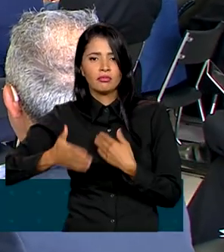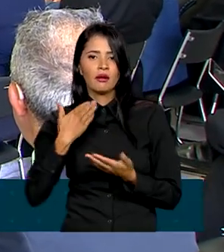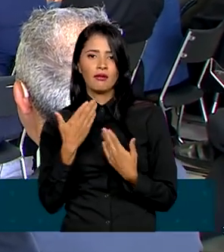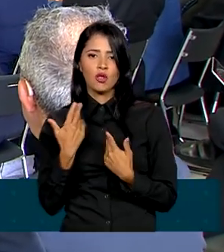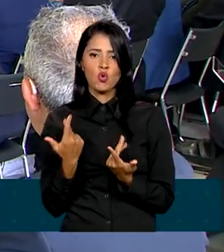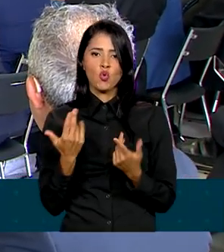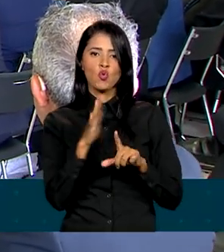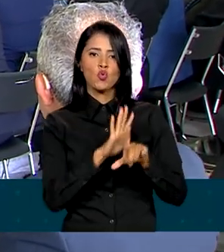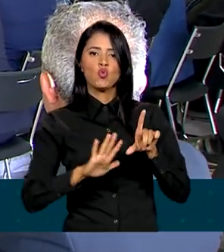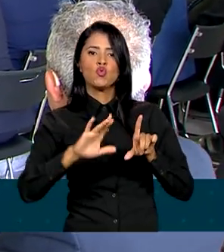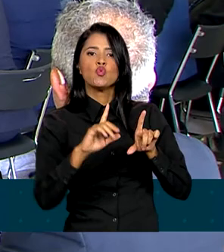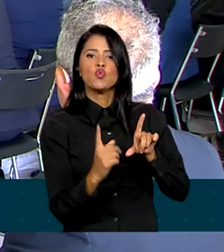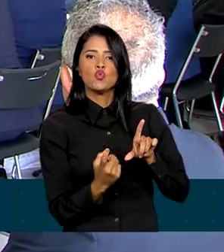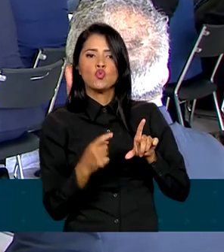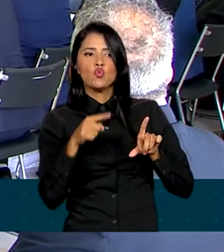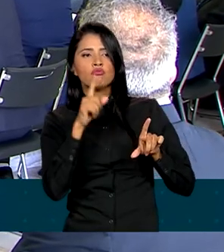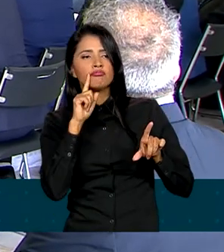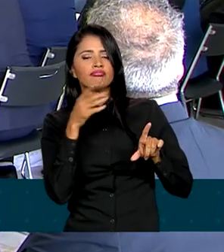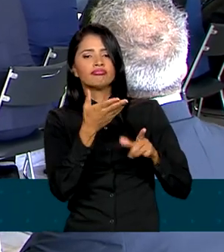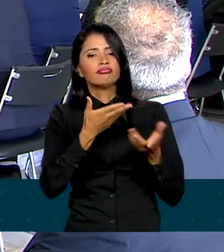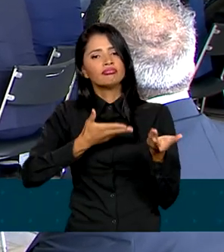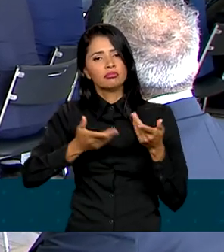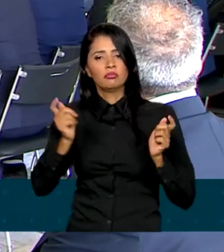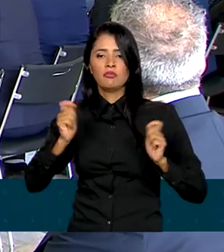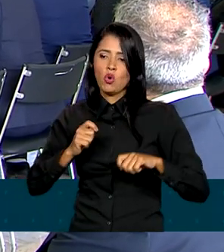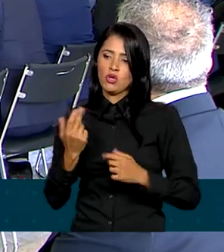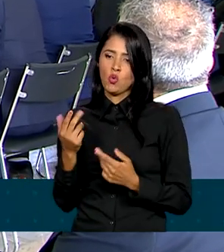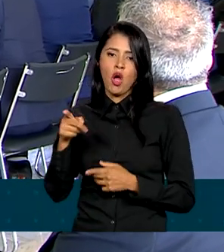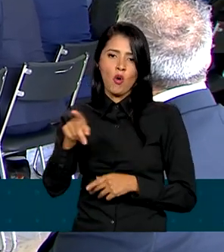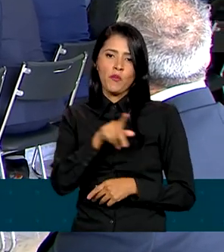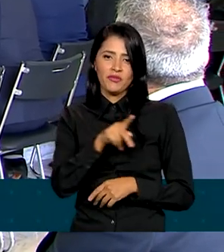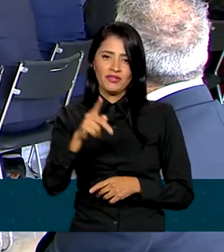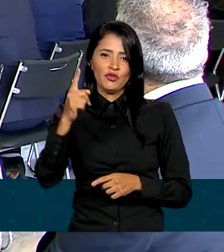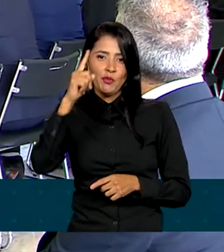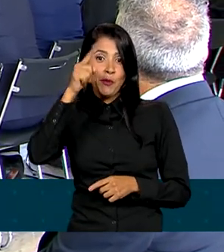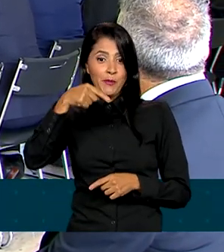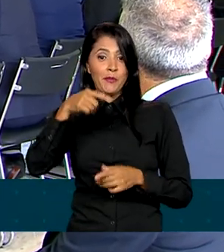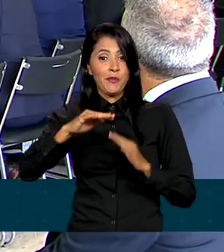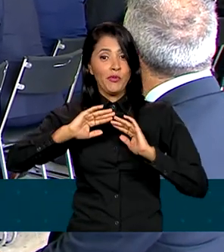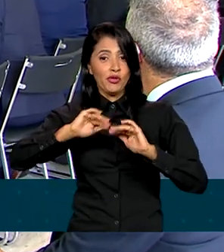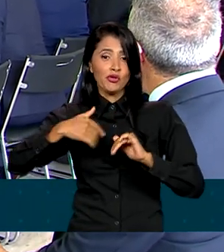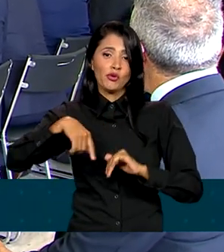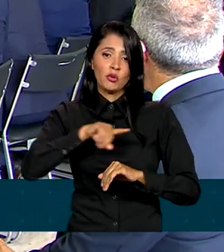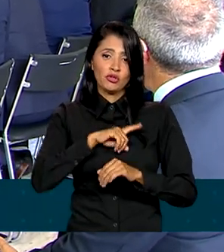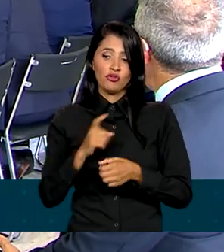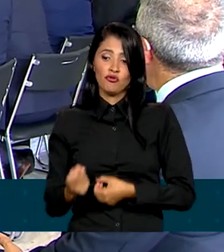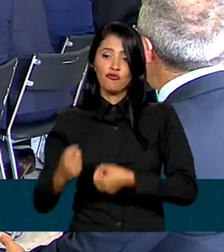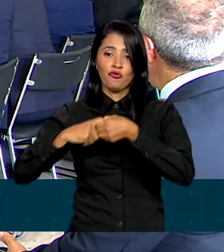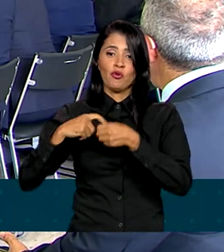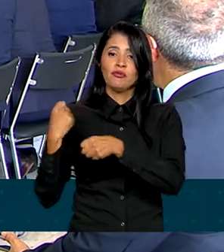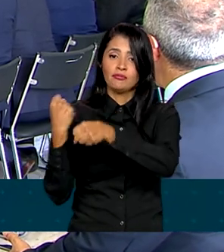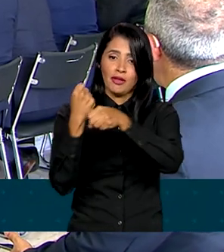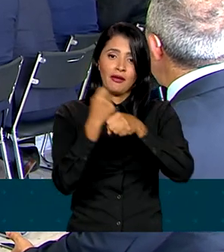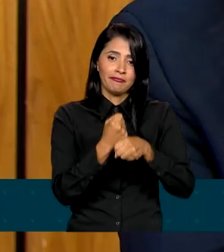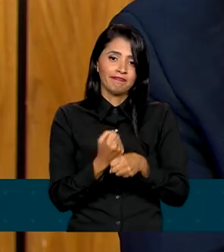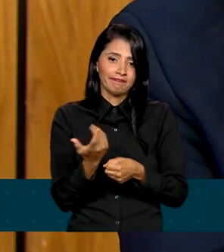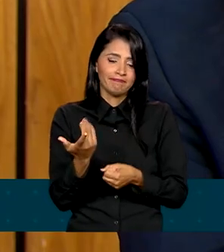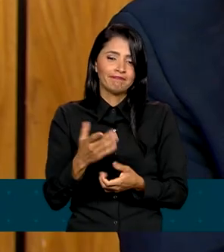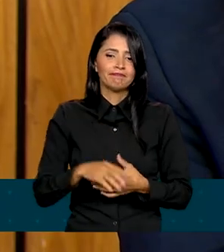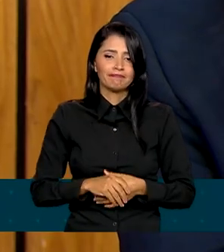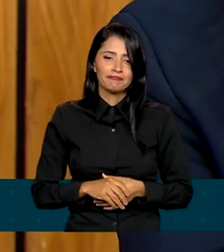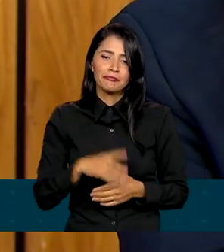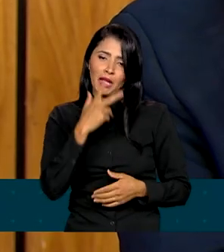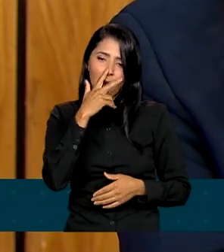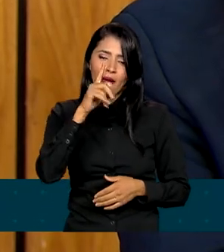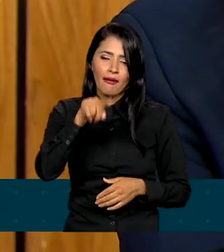única plataforma e que a gente possa, então, presidente, fazer o que o senhor determinou, que é botar todas essas obras para andar. Então,